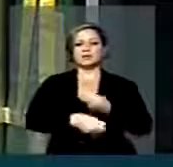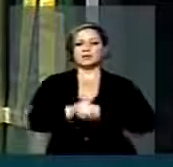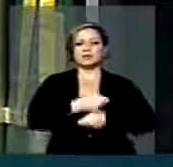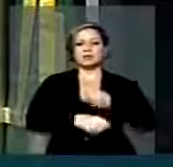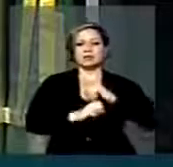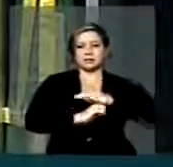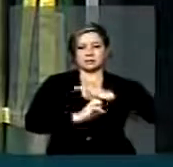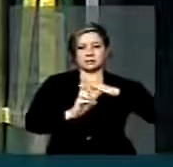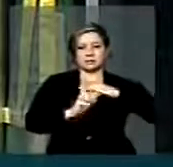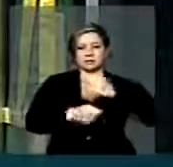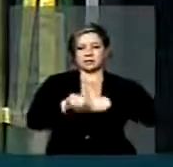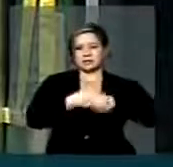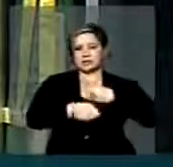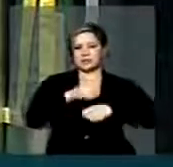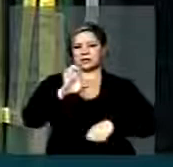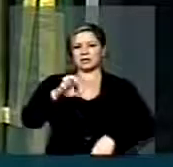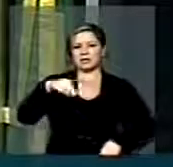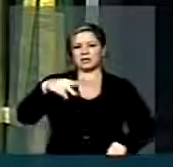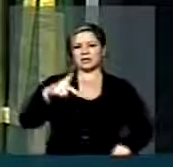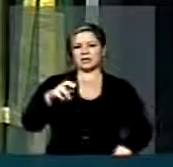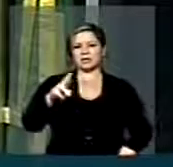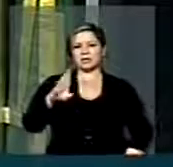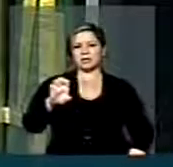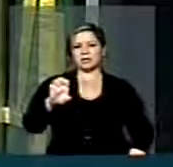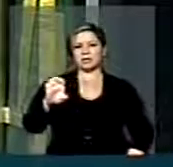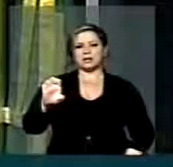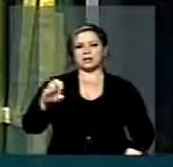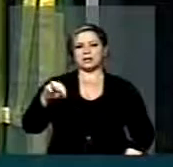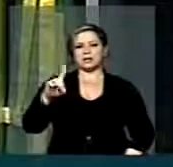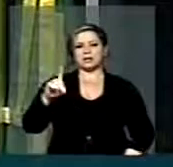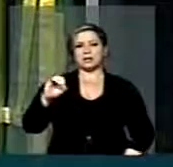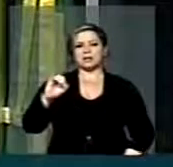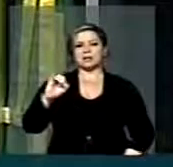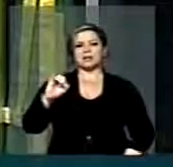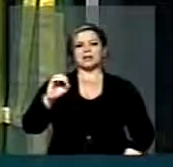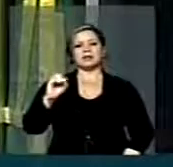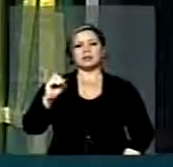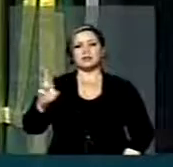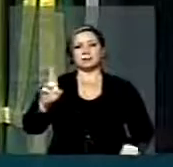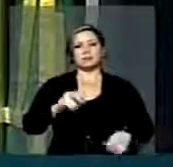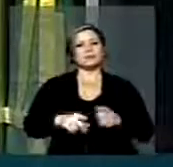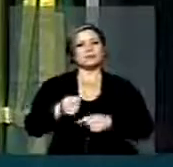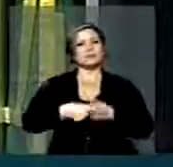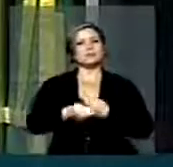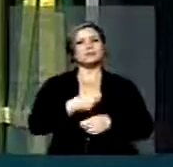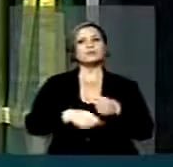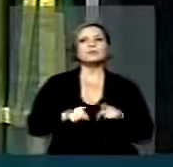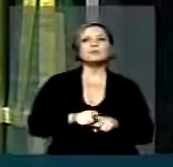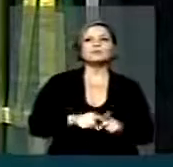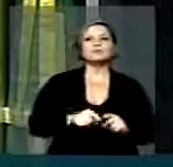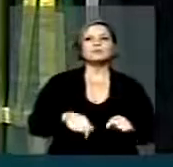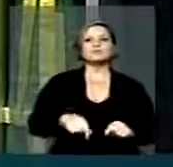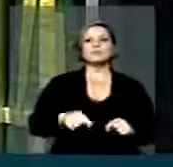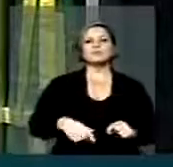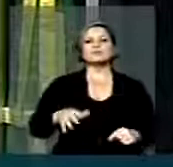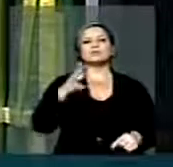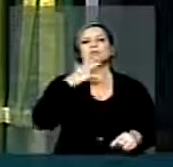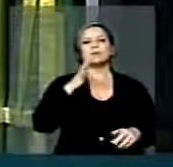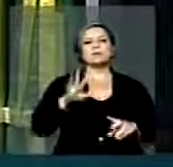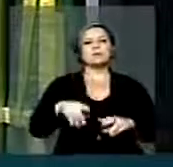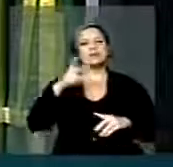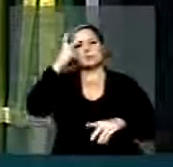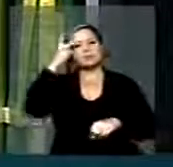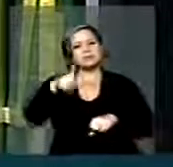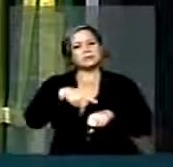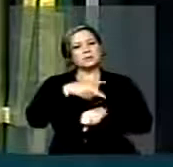Brasil, nós temos esse espírito empreendedor, nós fizemos a interiorização do Brasil com as